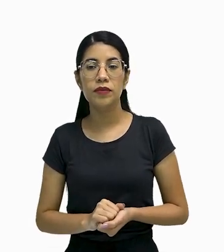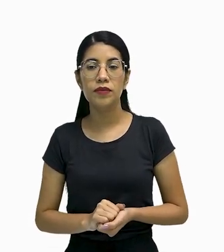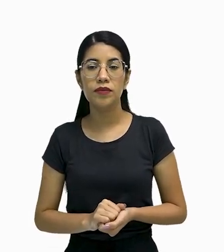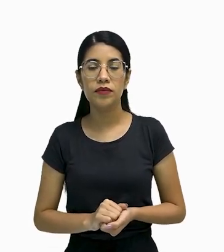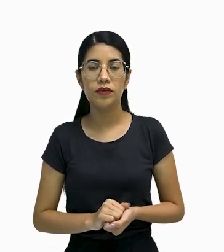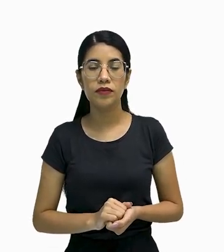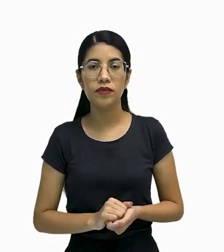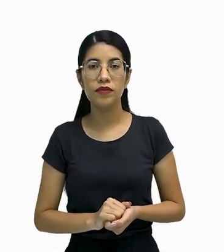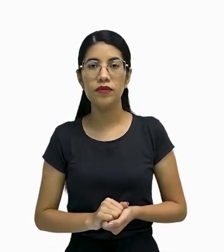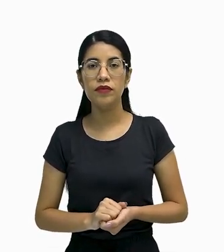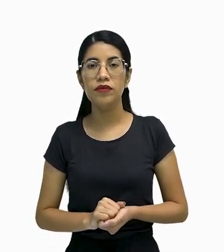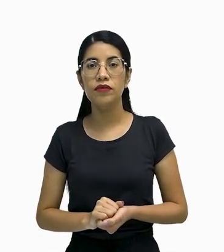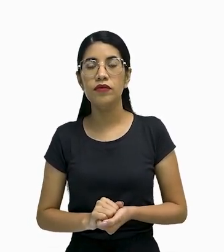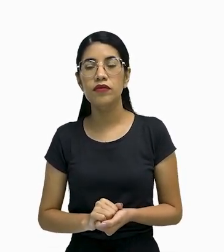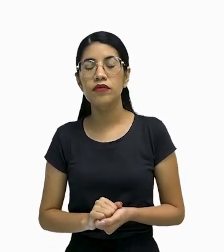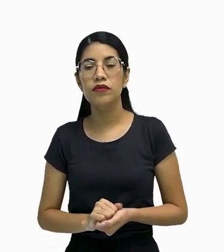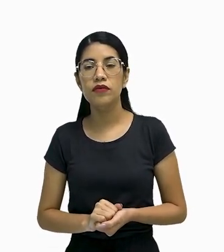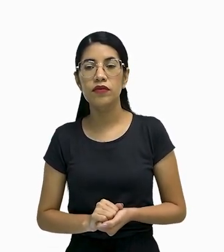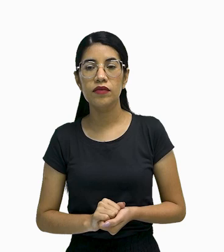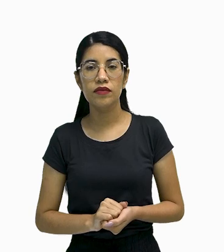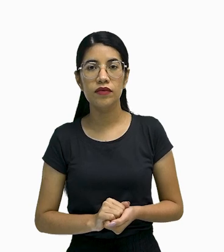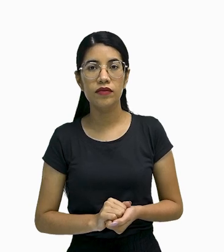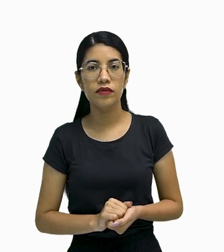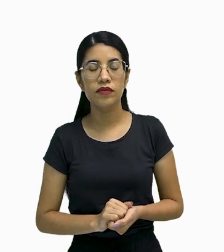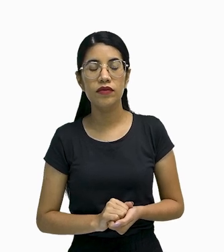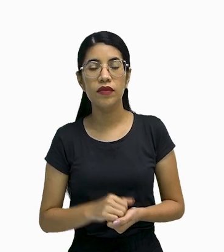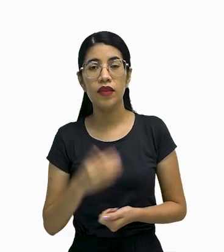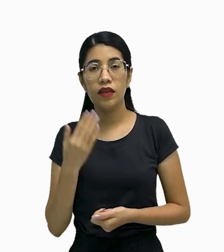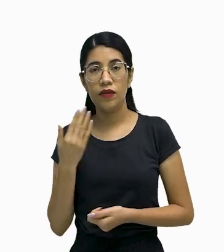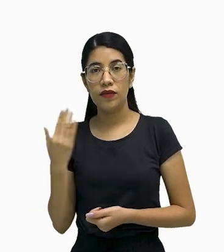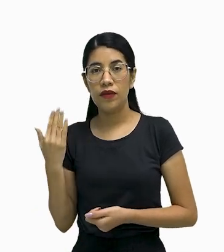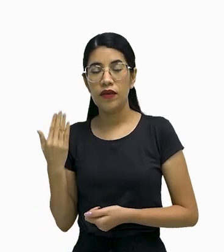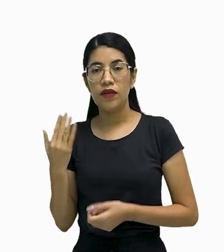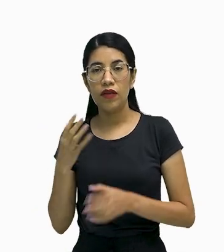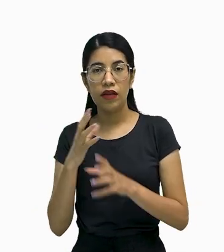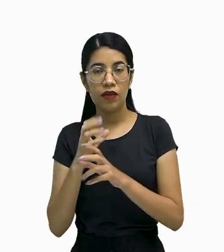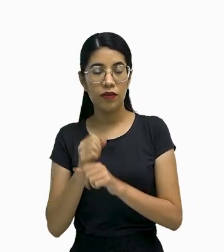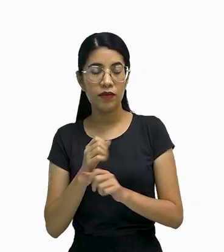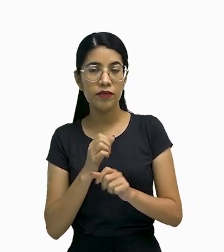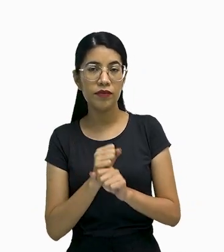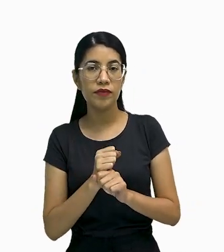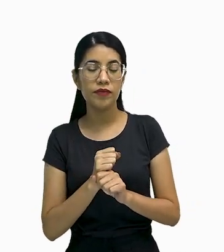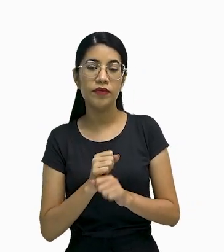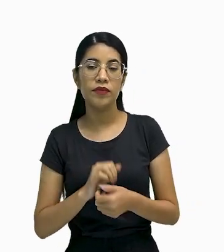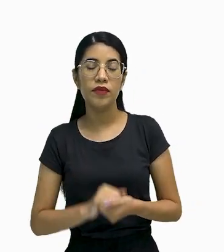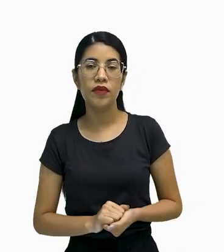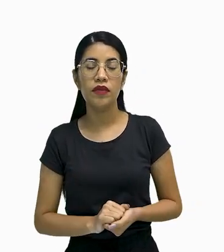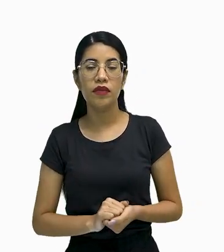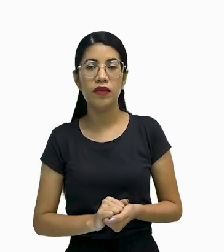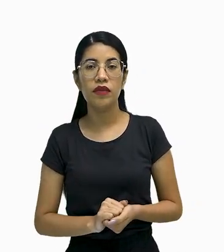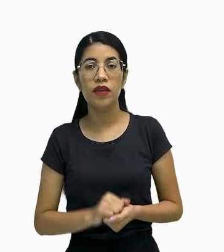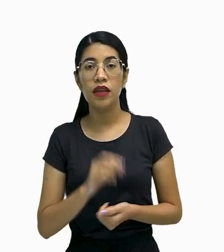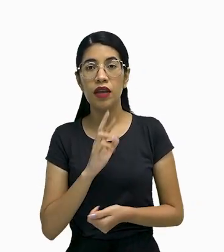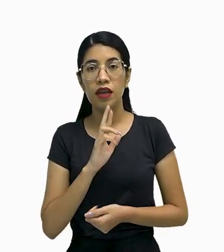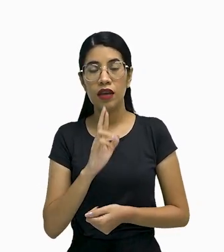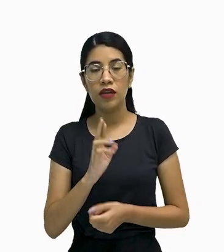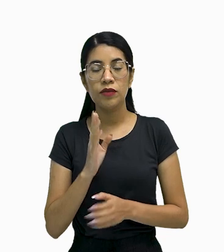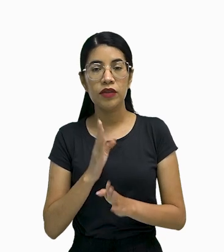54, sobe 5, não é isso? 3 vezes 9, 27. 27 mais 5 é 32. Ou